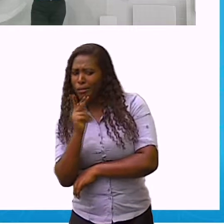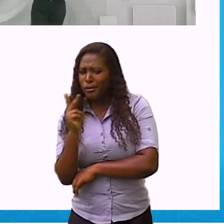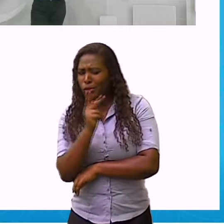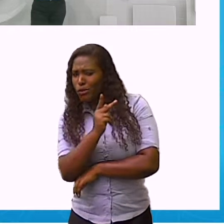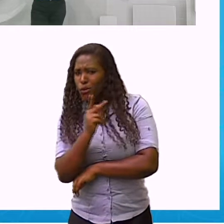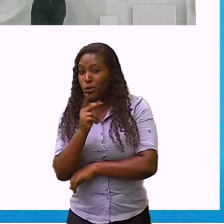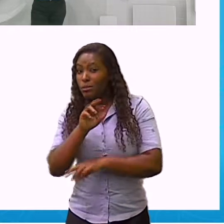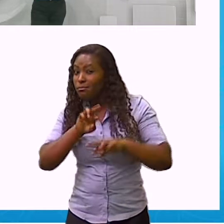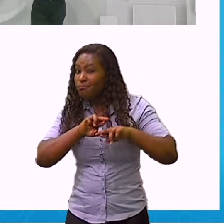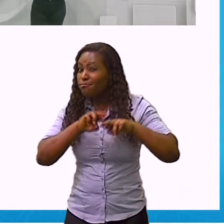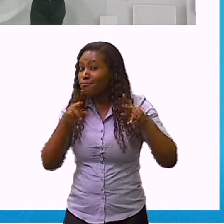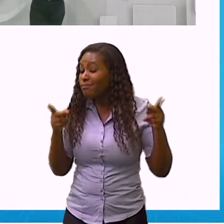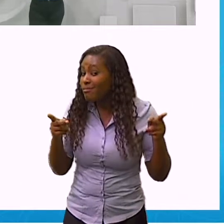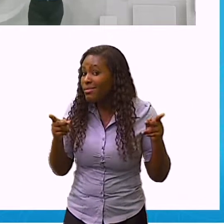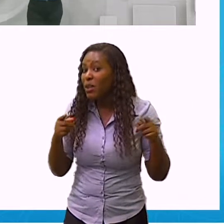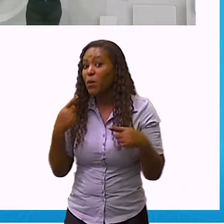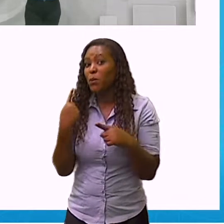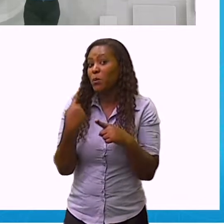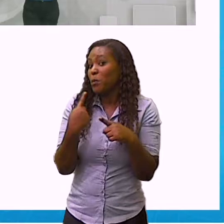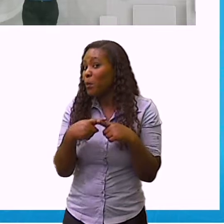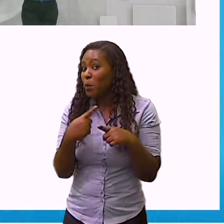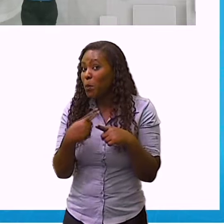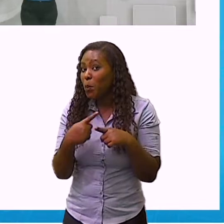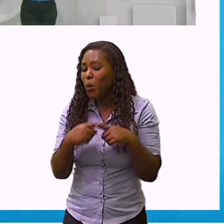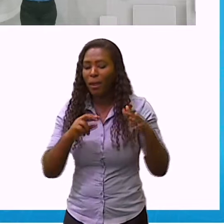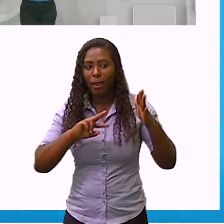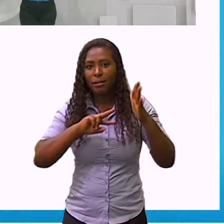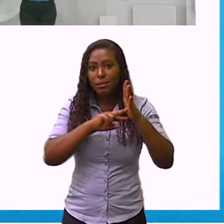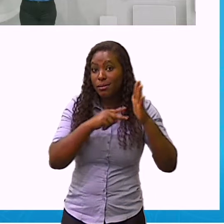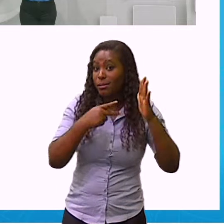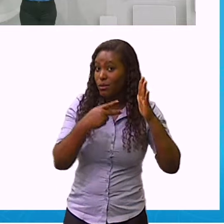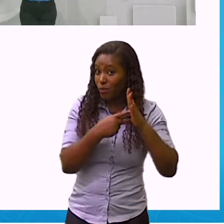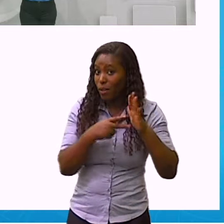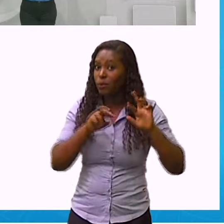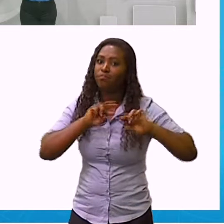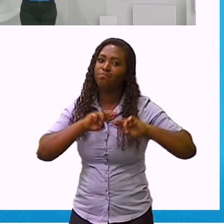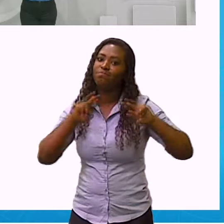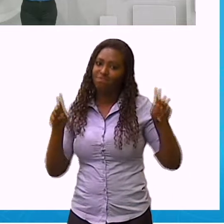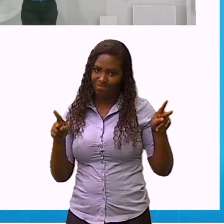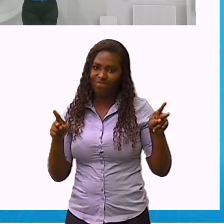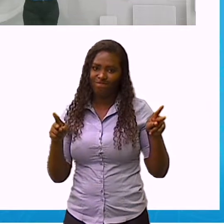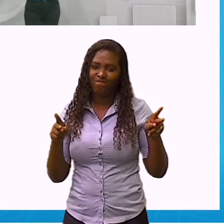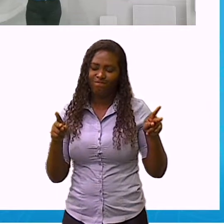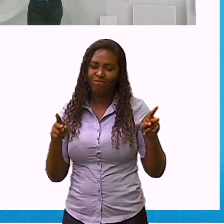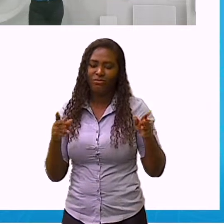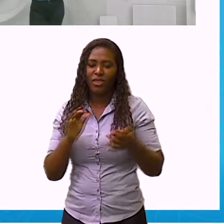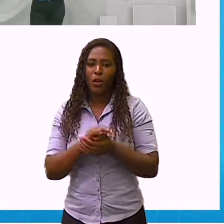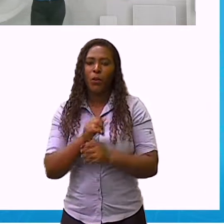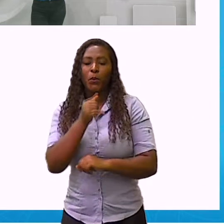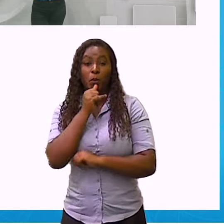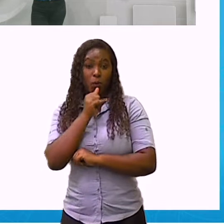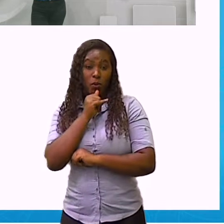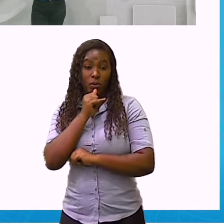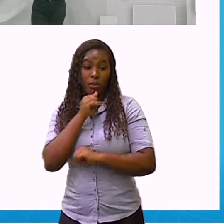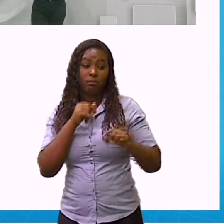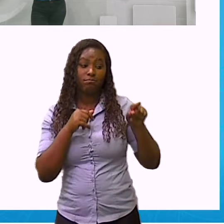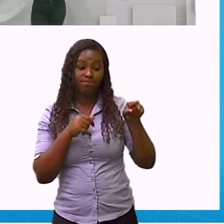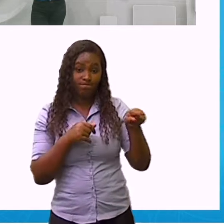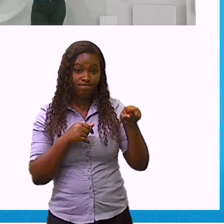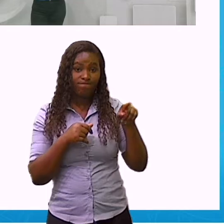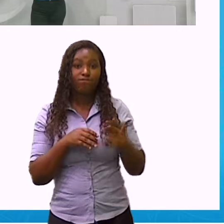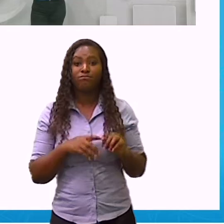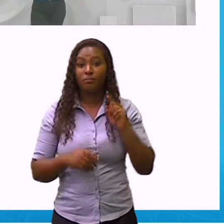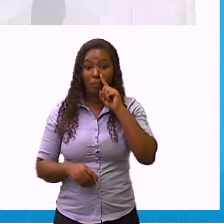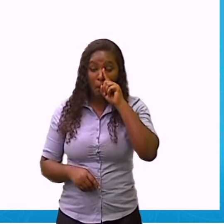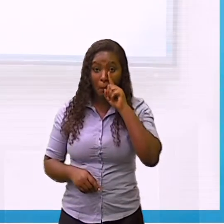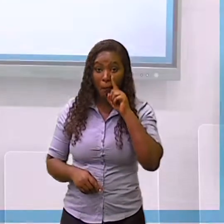semelhantes, mas eles possuem significados diferentes. Quando nós falamos de perigo,